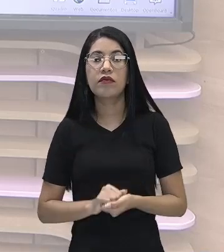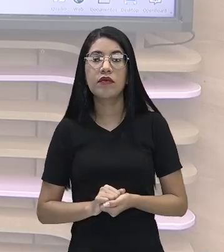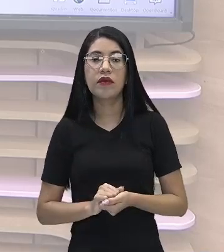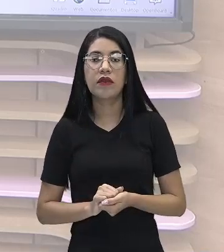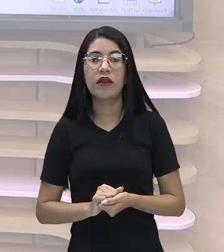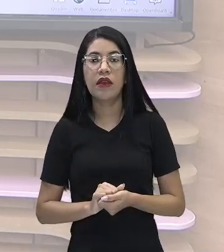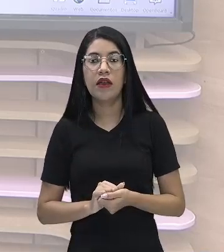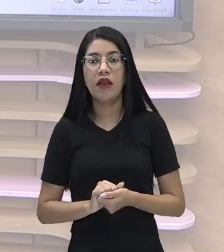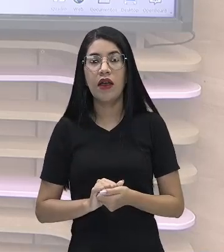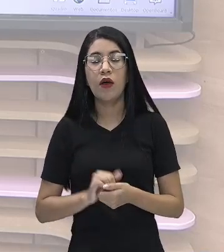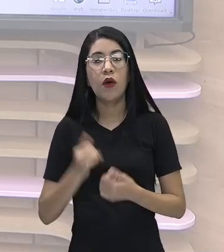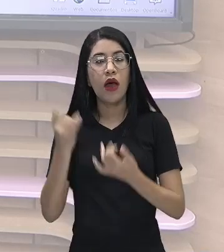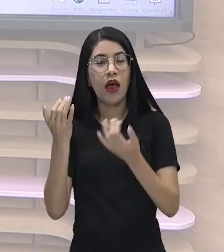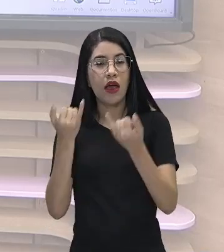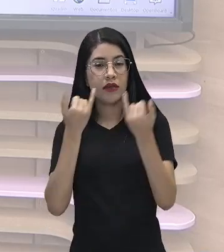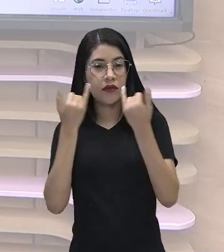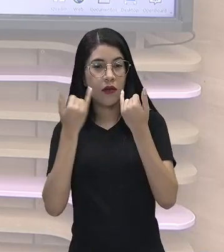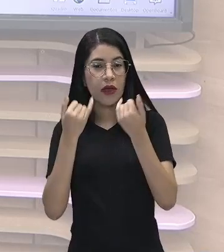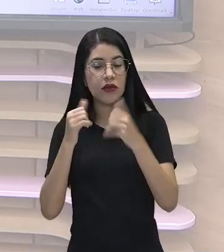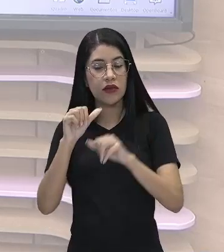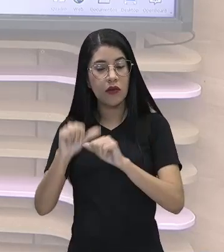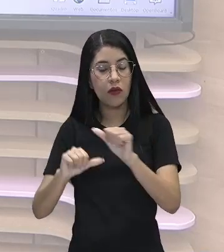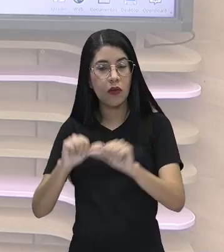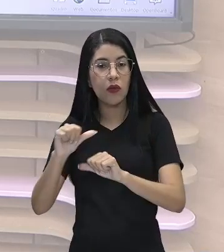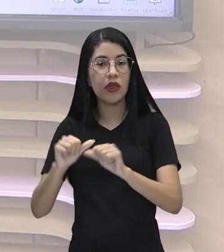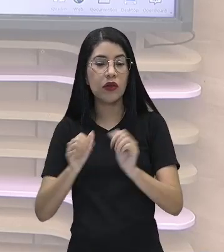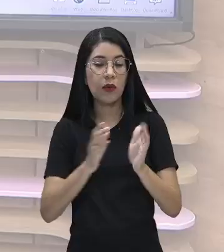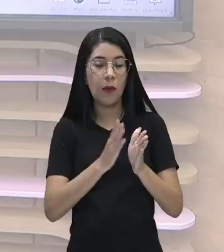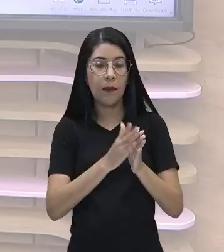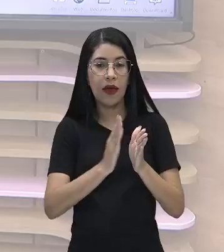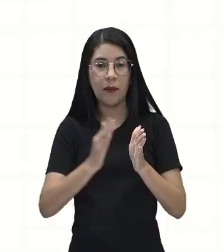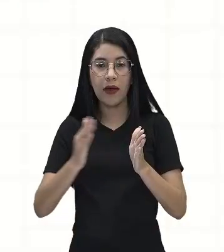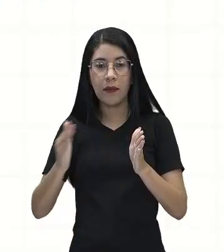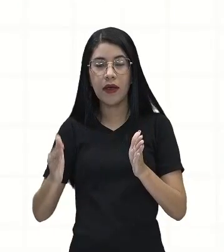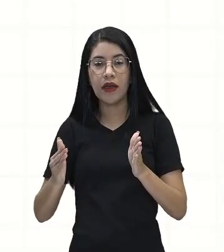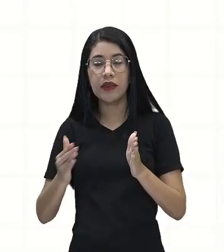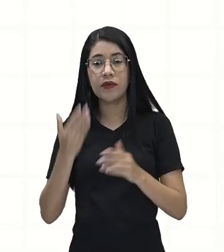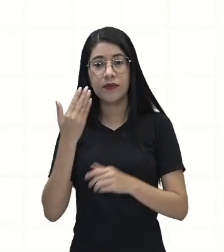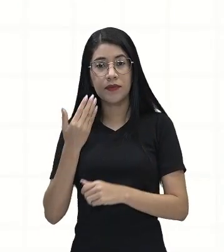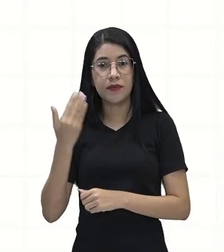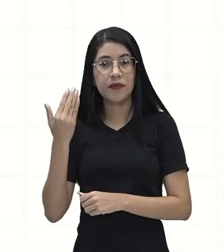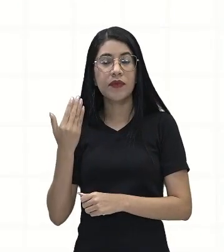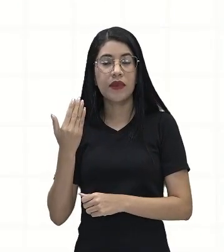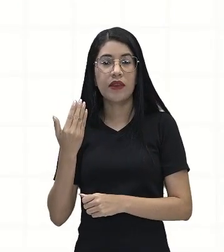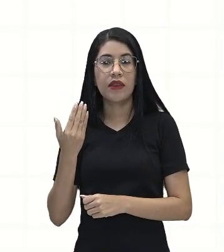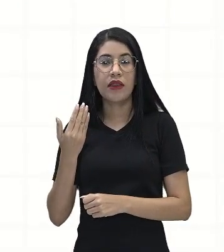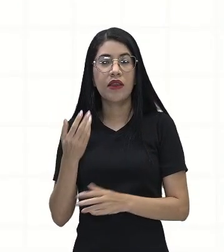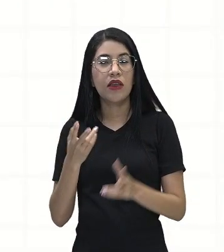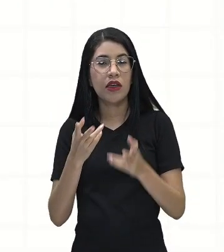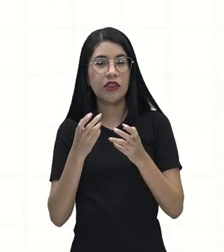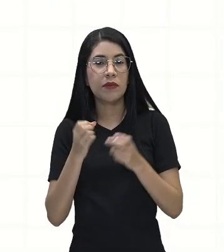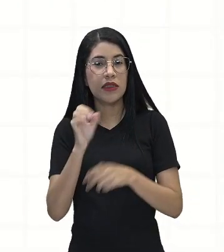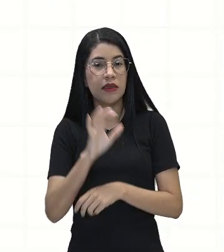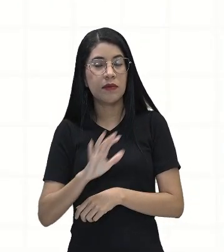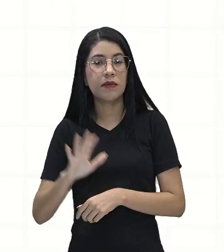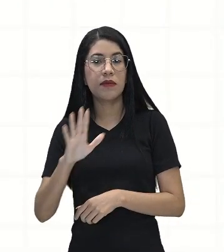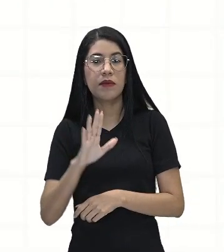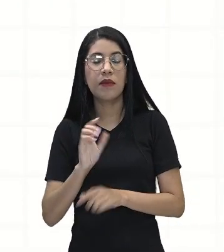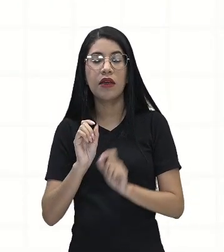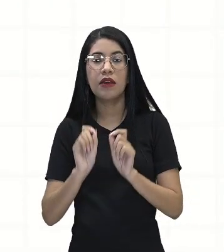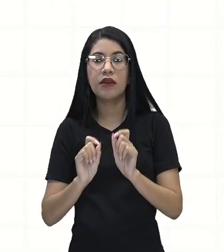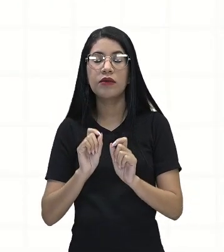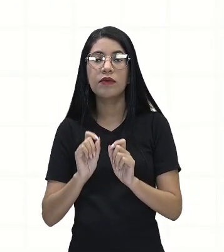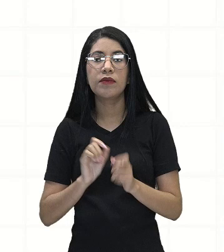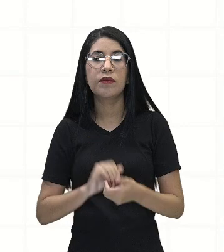dos dados durante um período. Então, dê uma olhada no gráfico que a gente vai observar aqui, nesse gráfico de setor, por